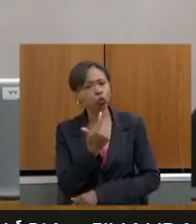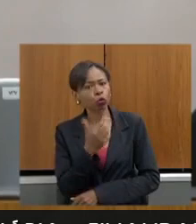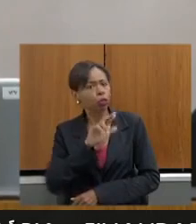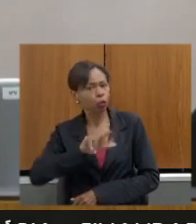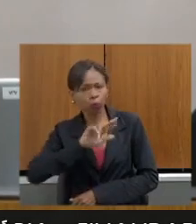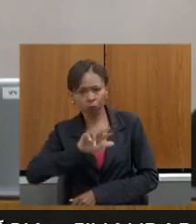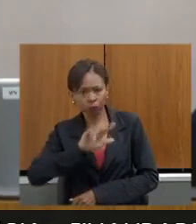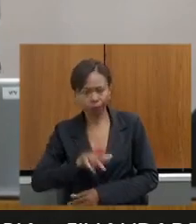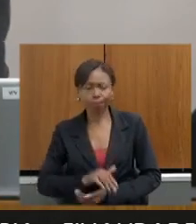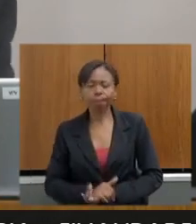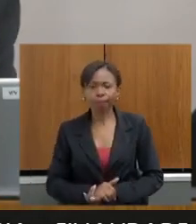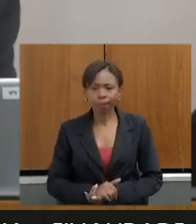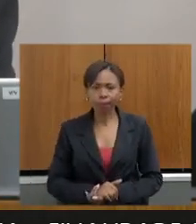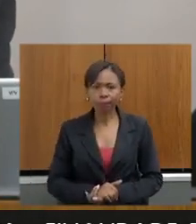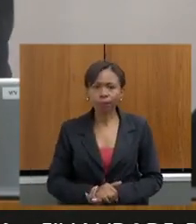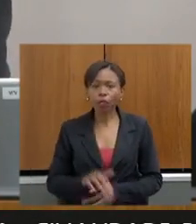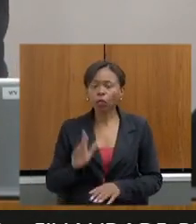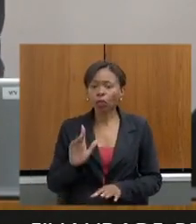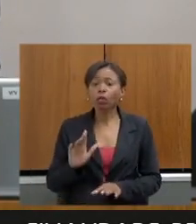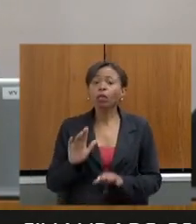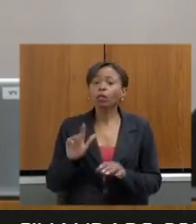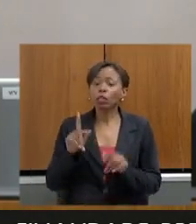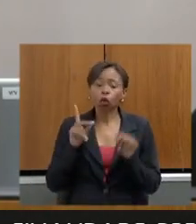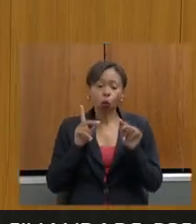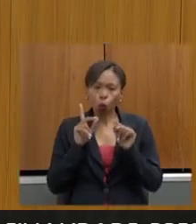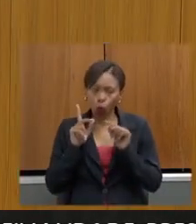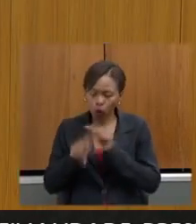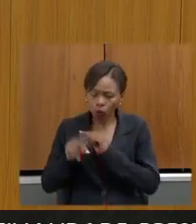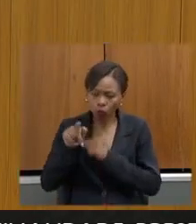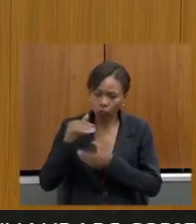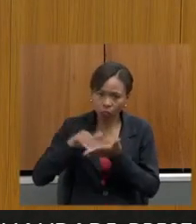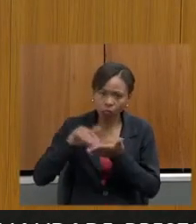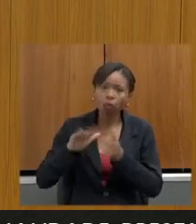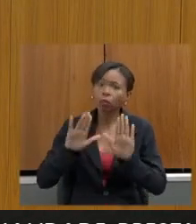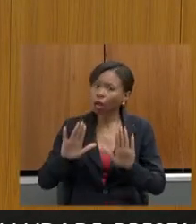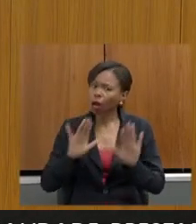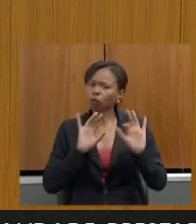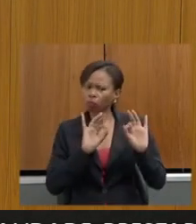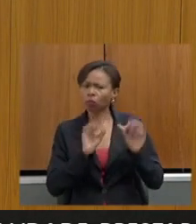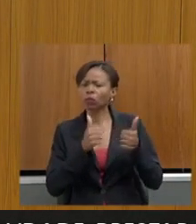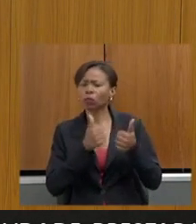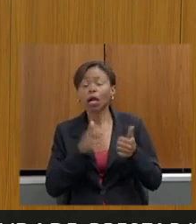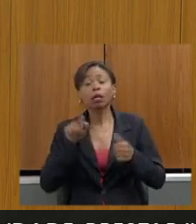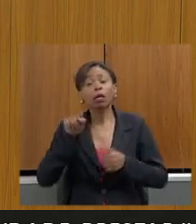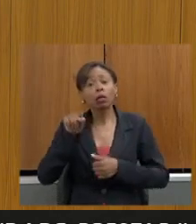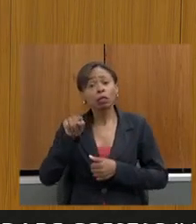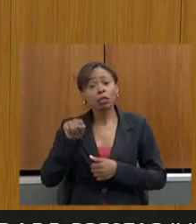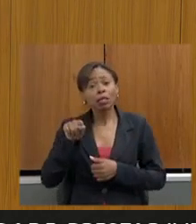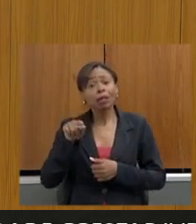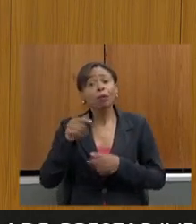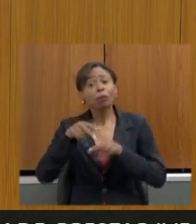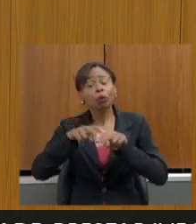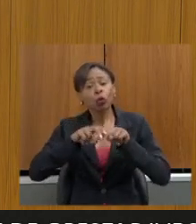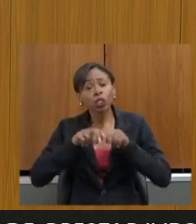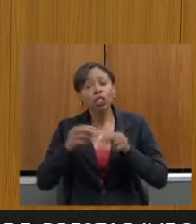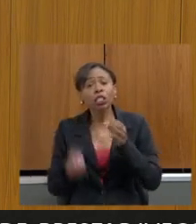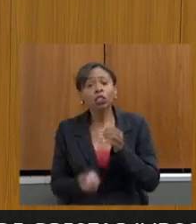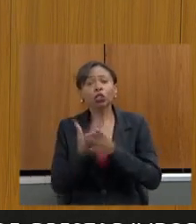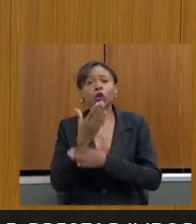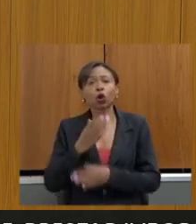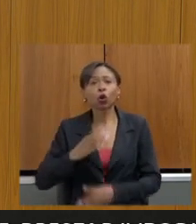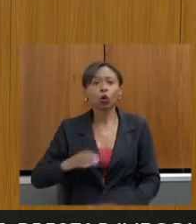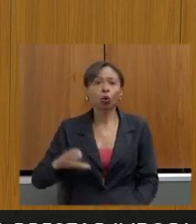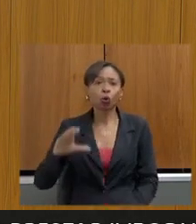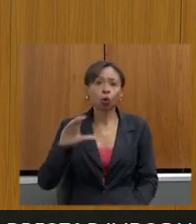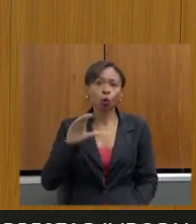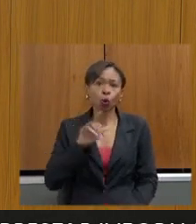questão de interromper o senhor não não deve tá muito bom a sua intervenção foi combatido com base nesse nós temos lugar o grupo tático do